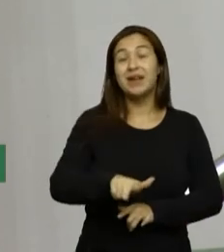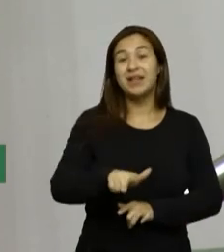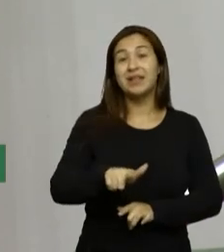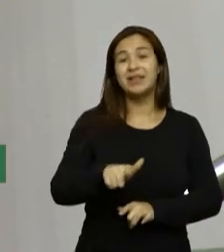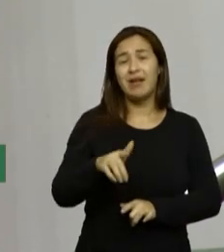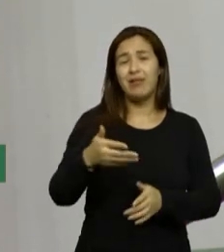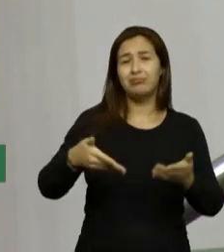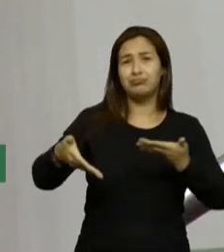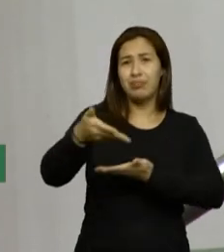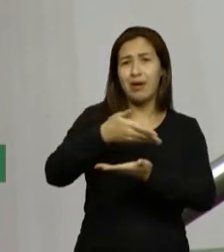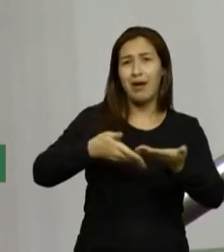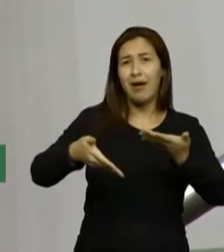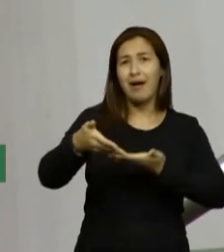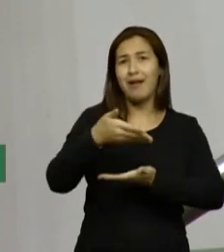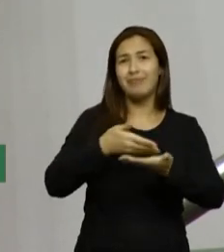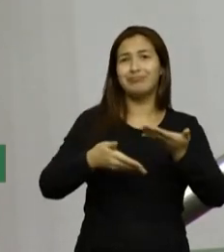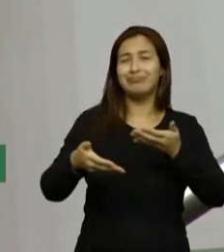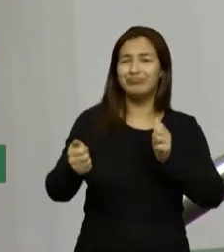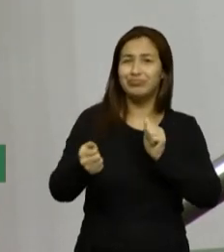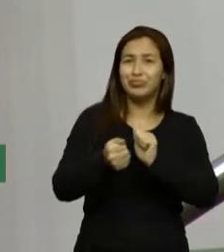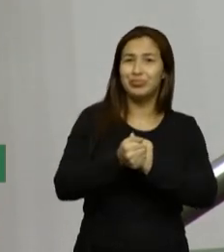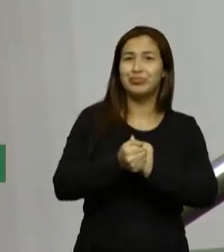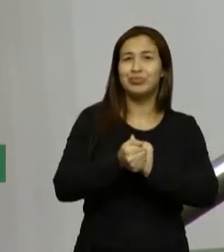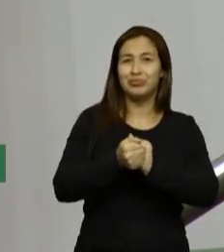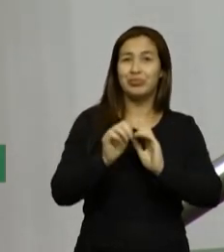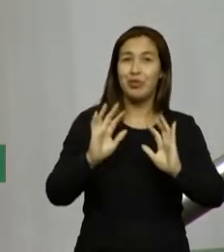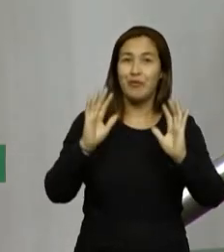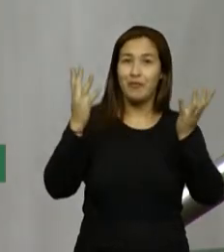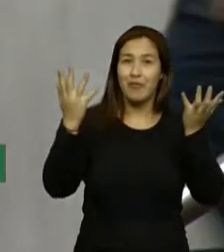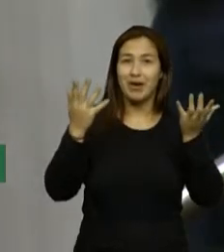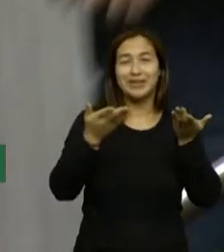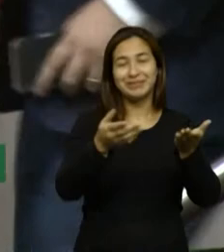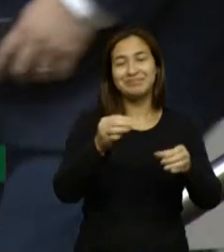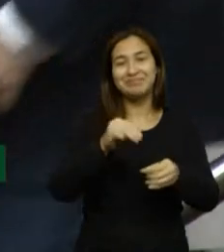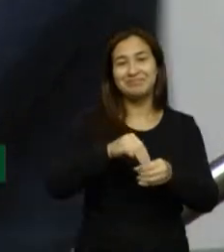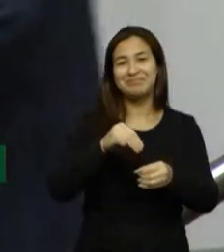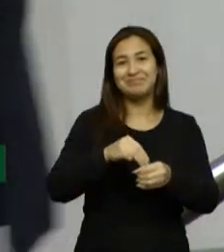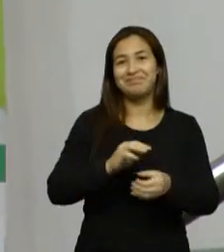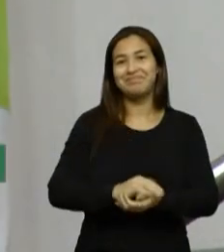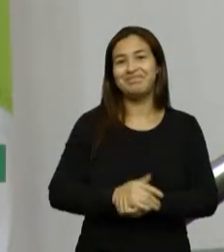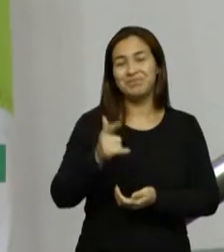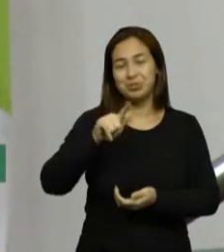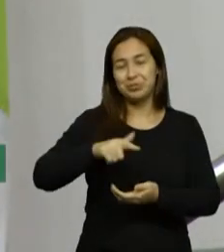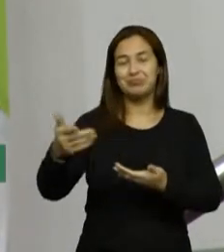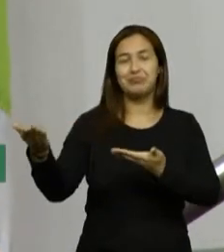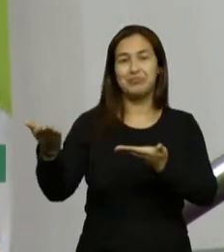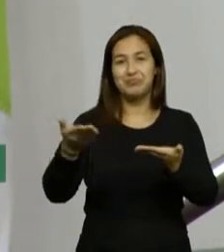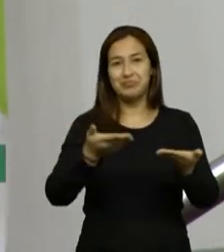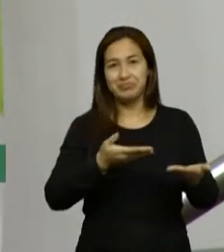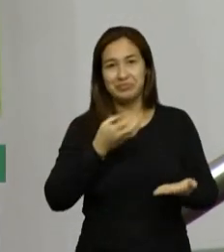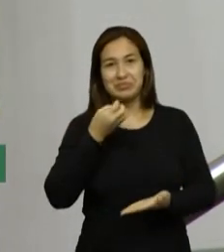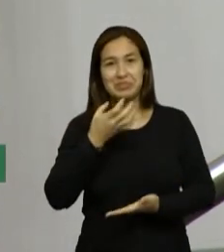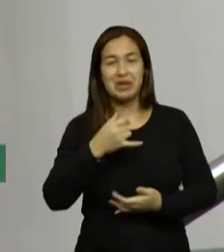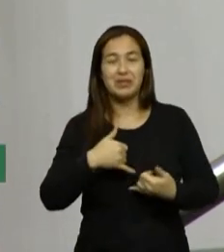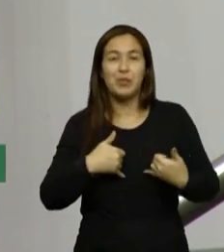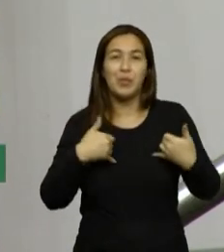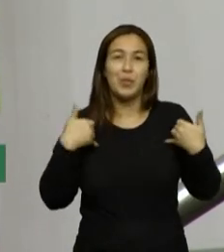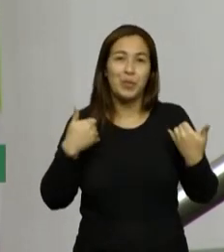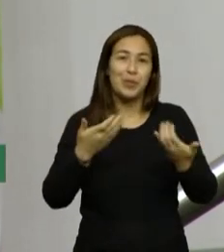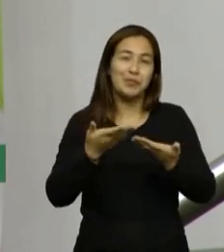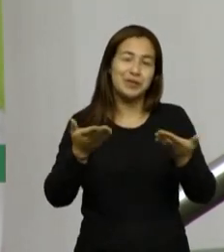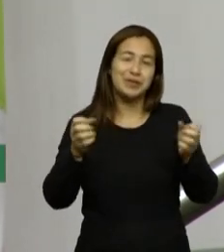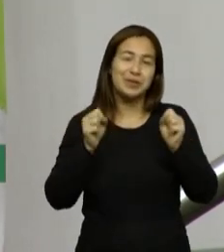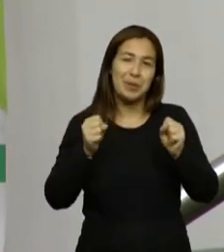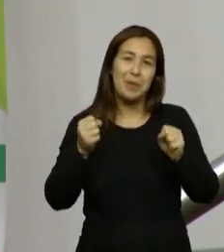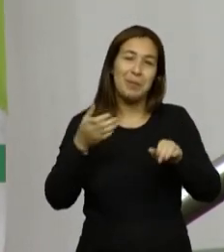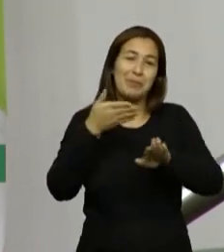compartilhar desse momento festivo junto à nossa população no município. Então, fica mais uma vez o convite a todos, é uma satisfação e um orgulho se vocês poderem